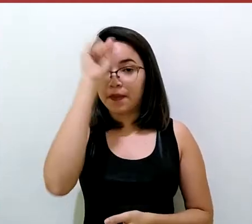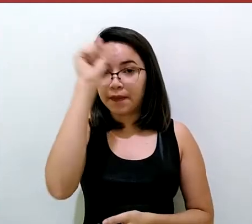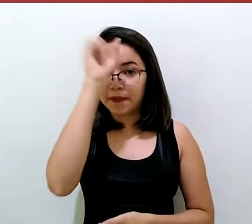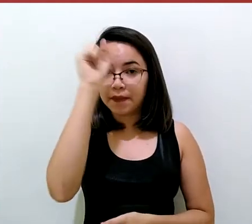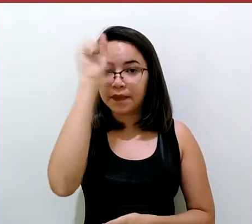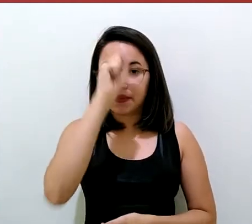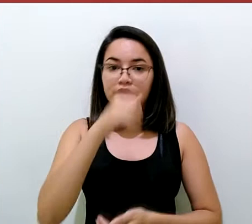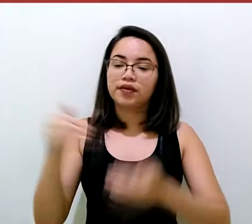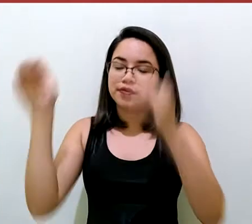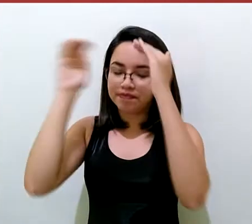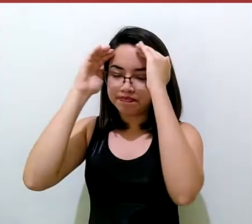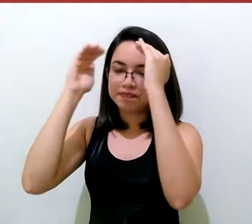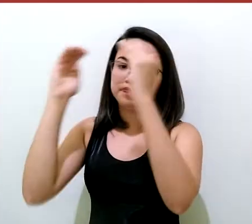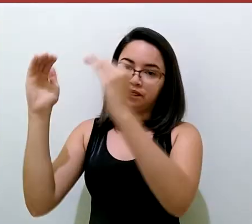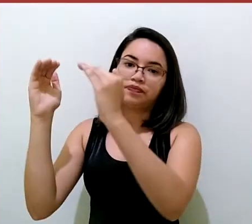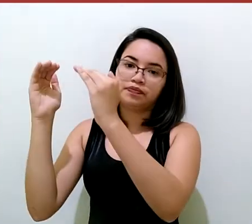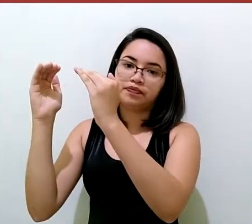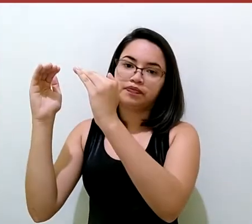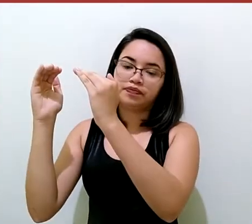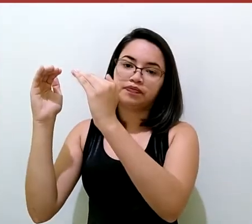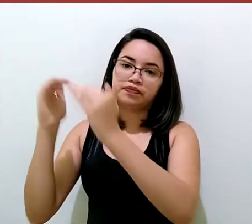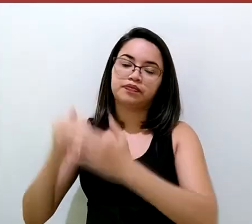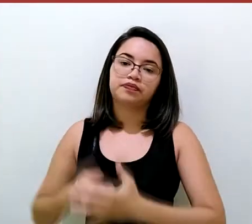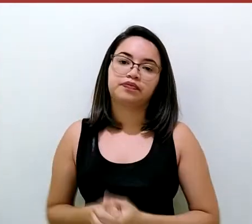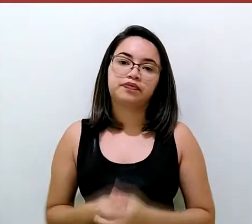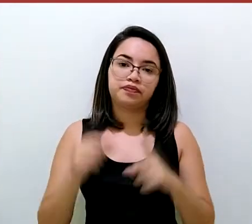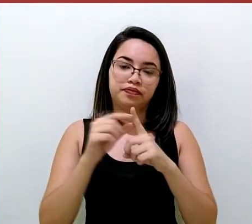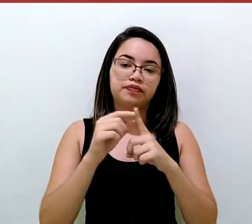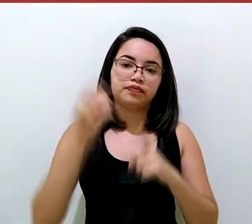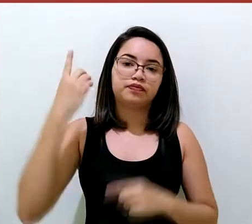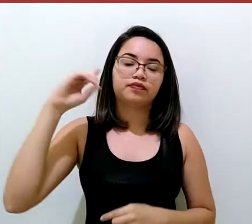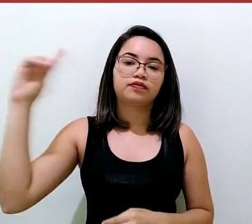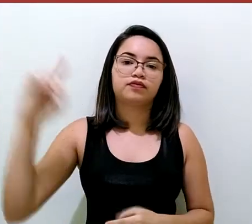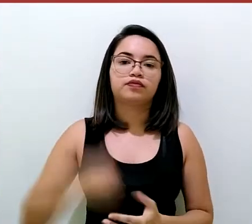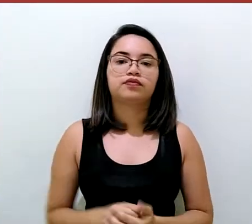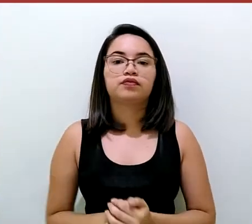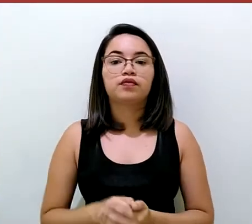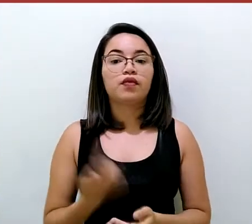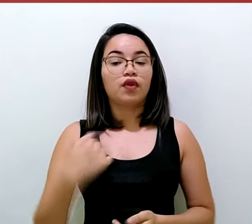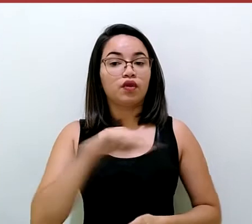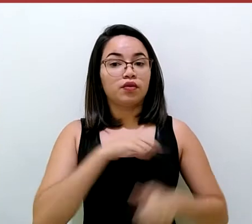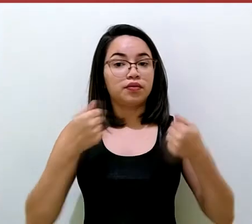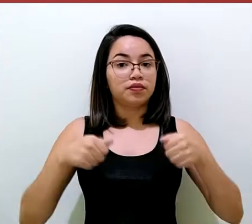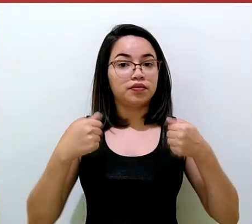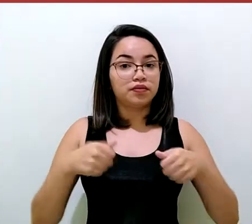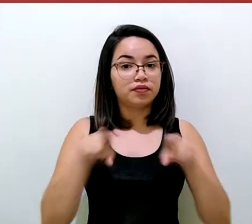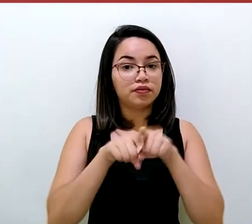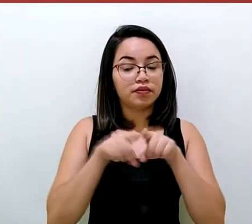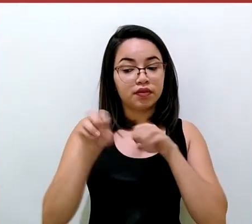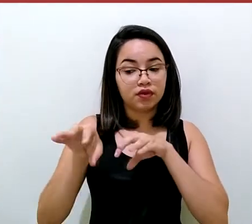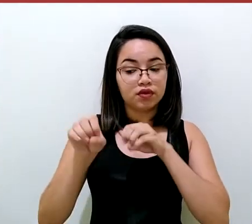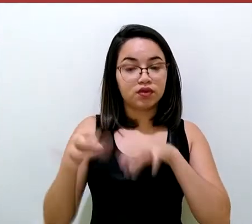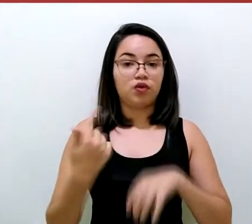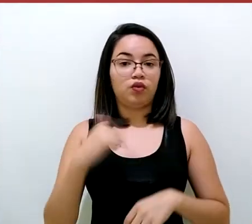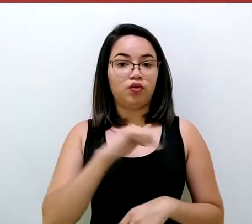a reverenciar, a respeitar e a obedecer a palavra de Deus. Nós devemos também ensinar